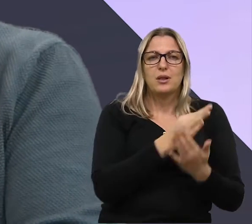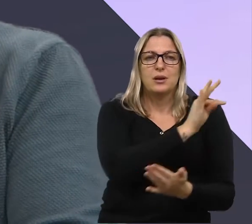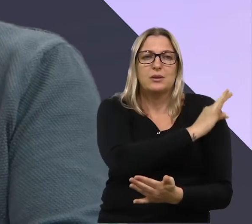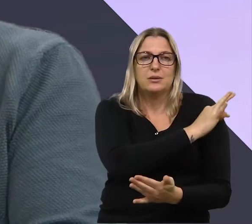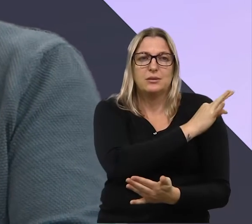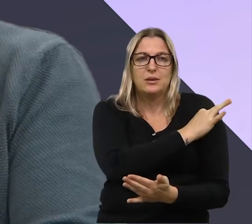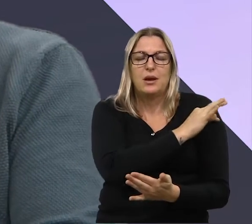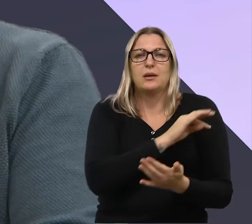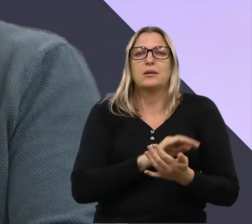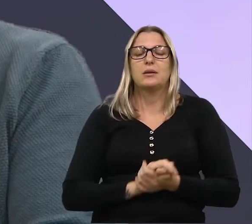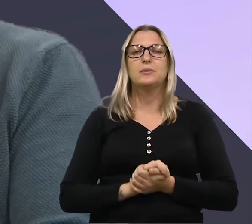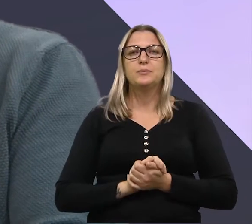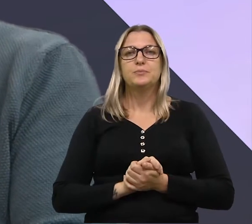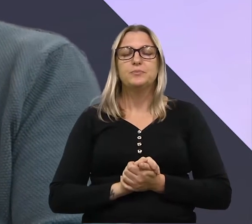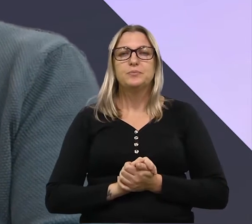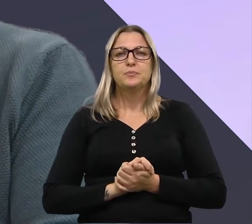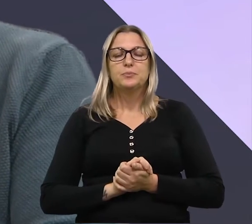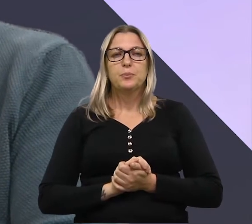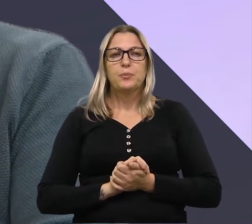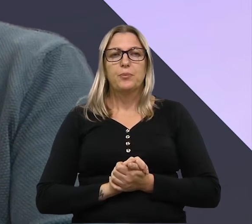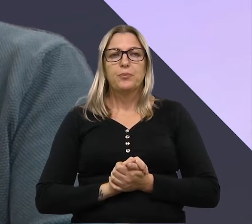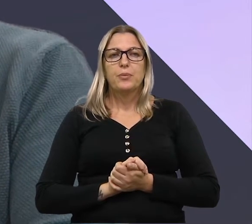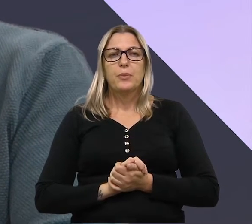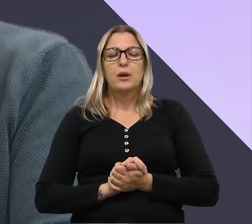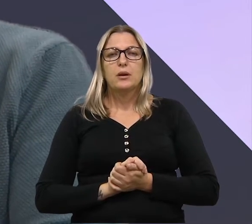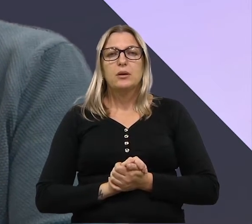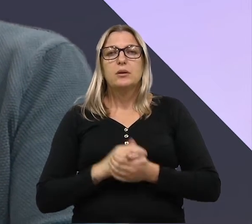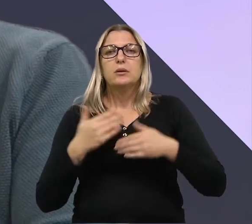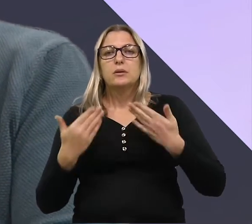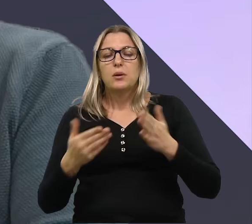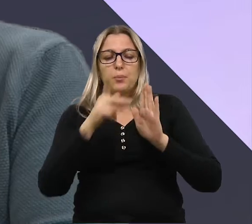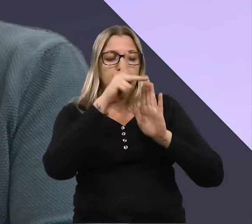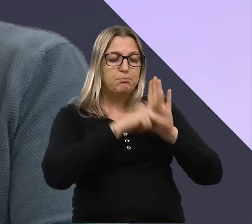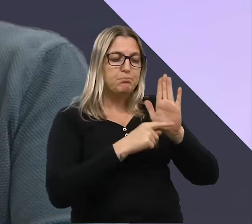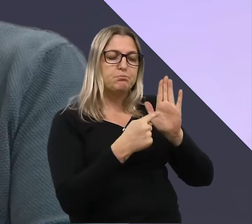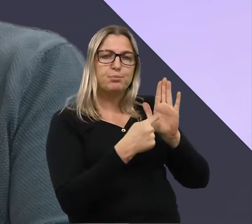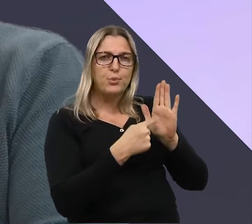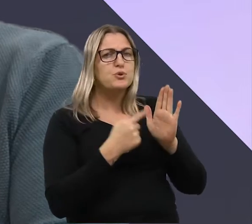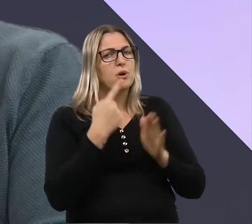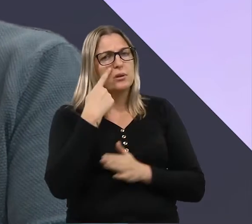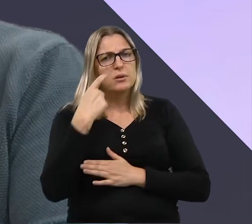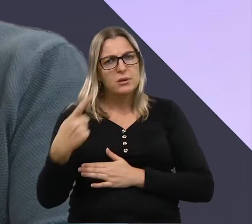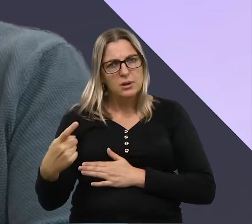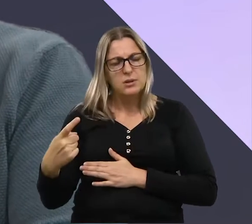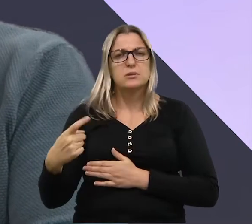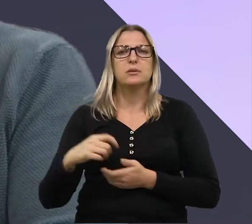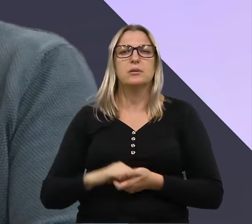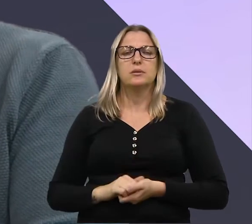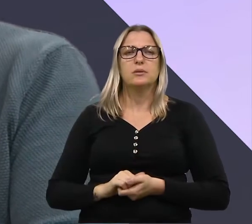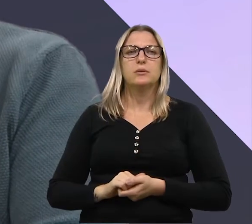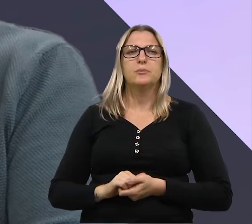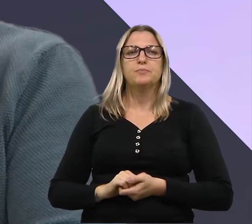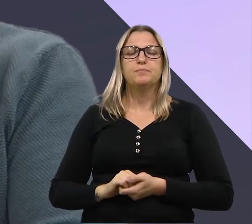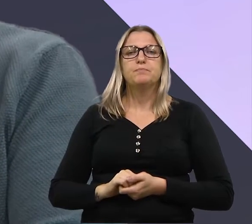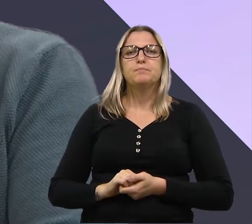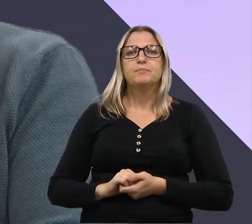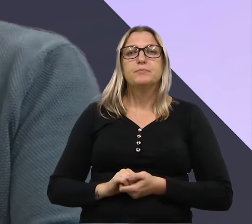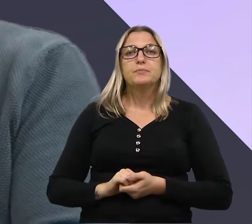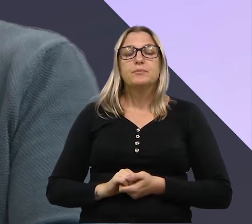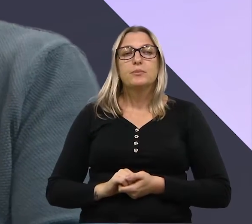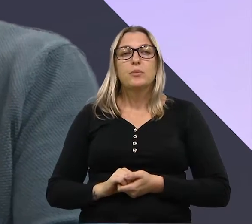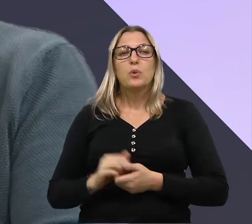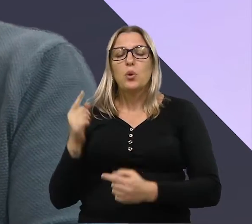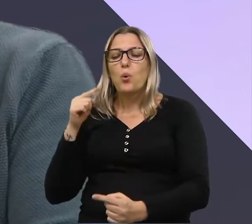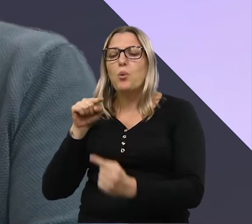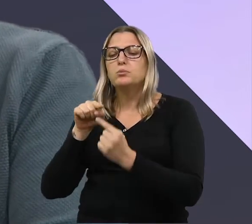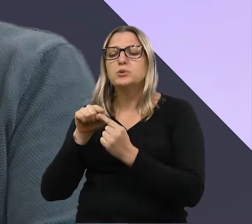vácuo que existe dentro do município dessas demanda de vagas de trabalho então é um projeto bem interessante qualificar Erechim Mais